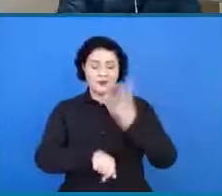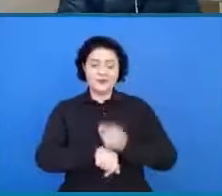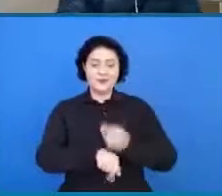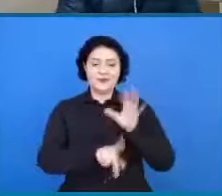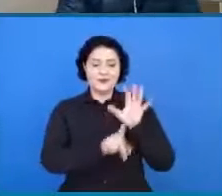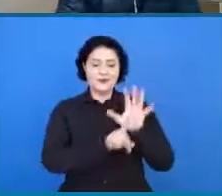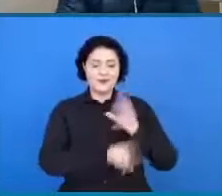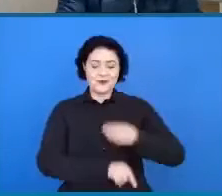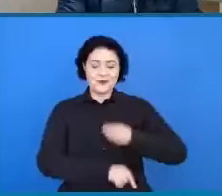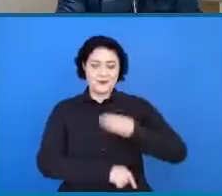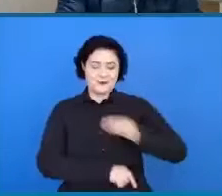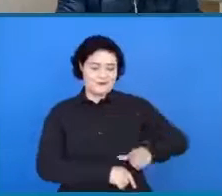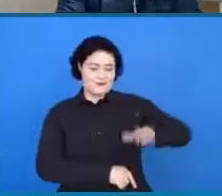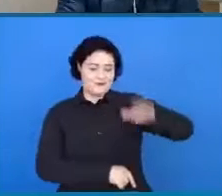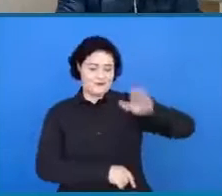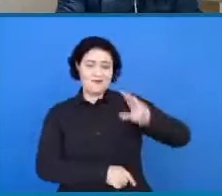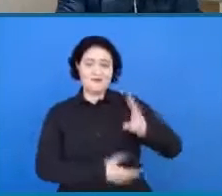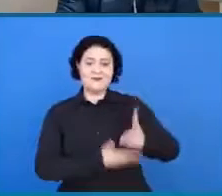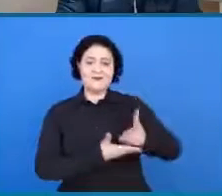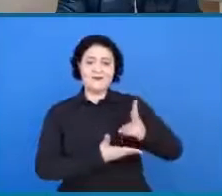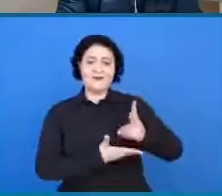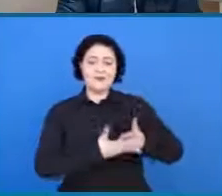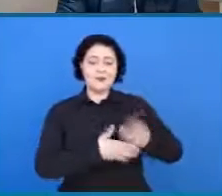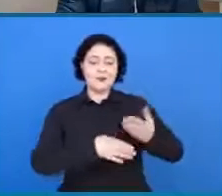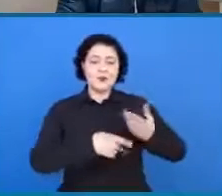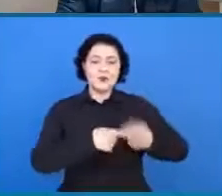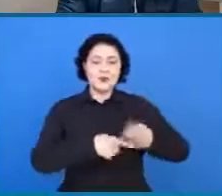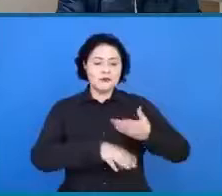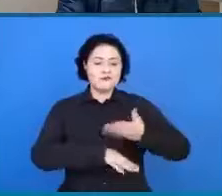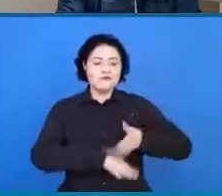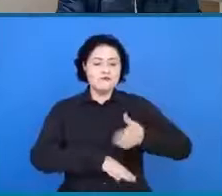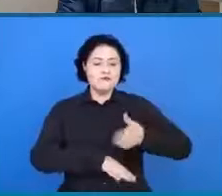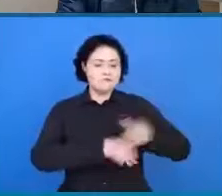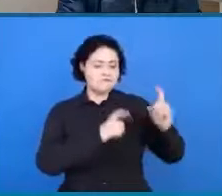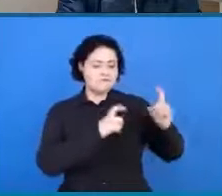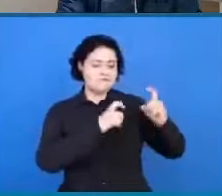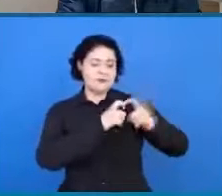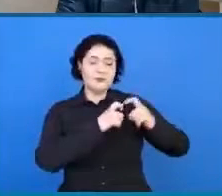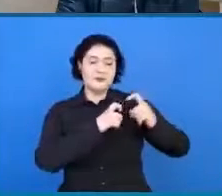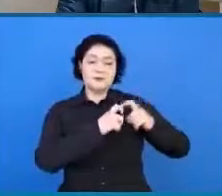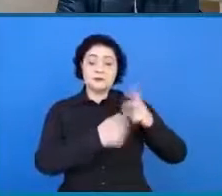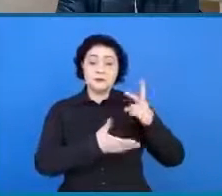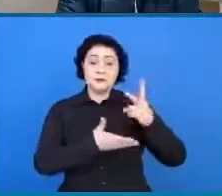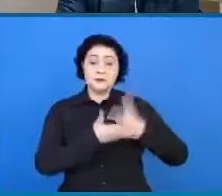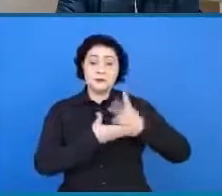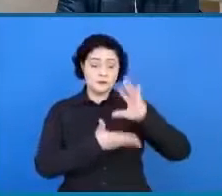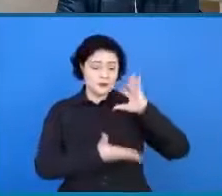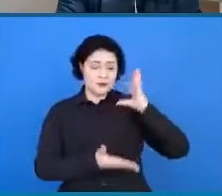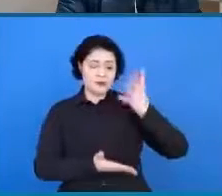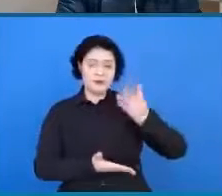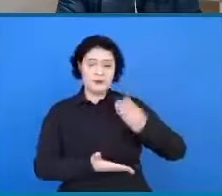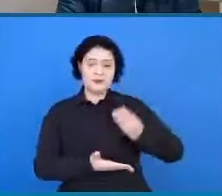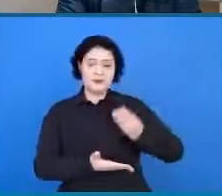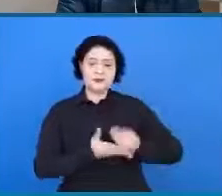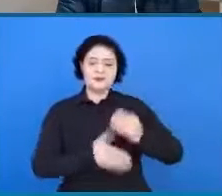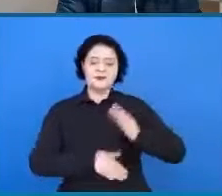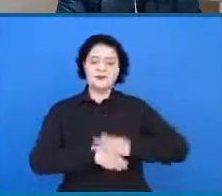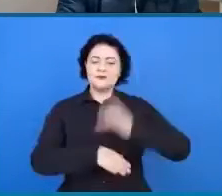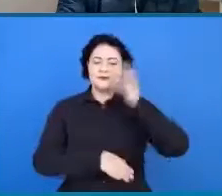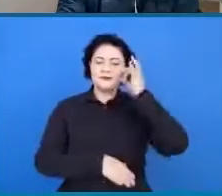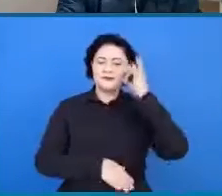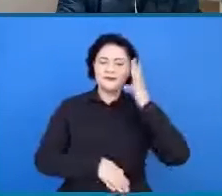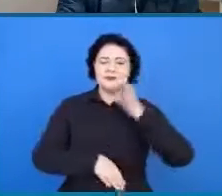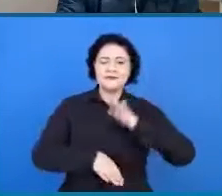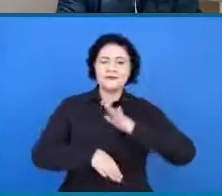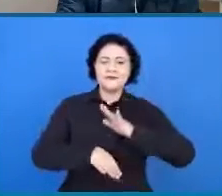toda a sua vida que a o exercício da Medicina sendo espírita é muito mais fácil